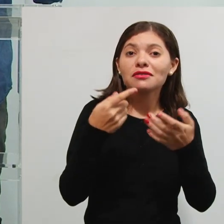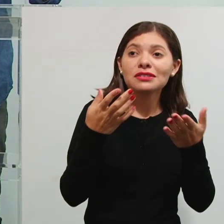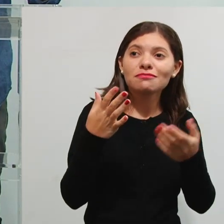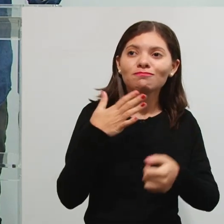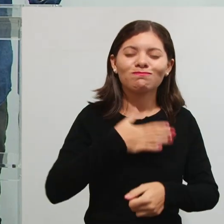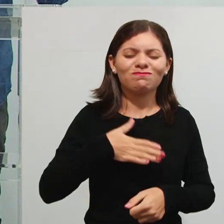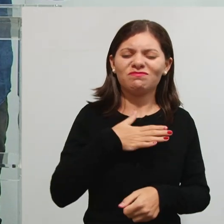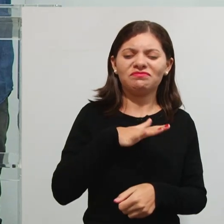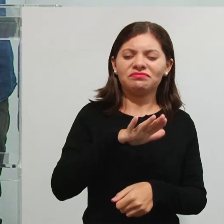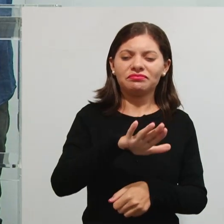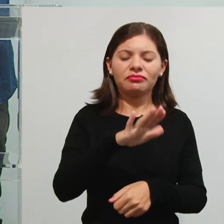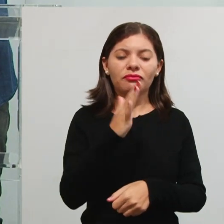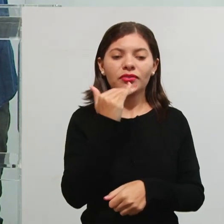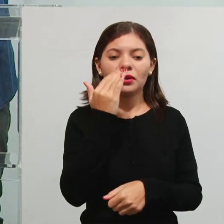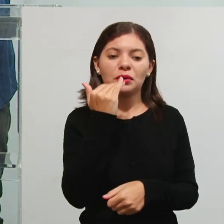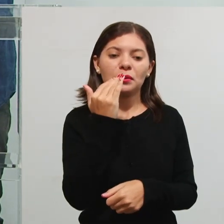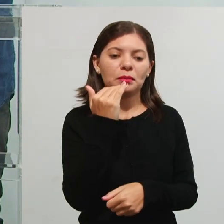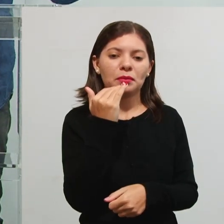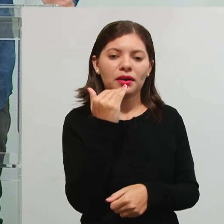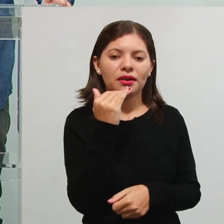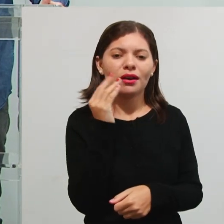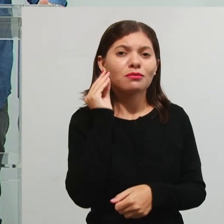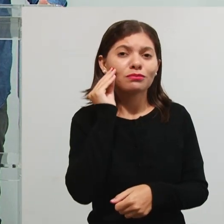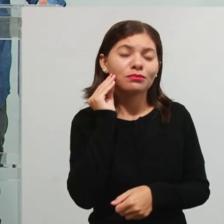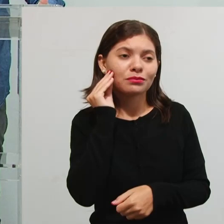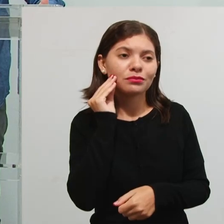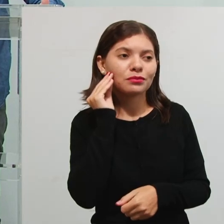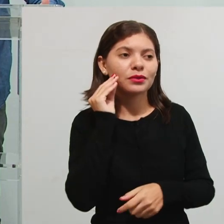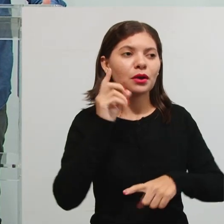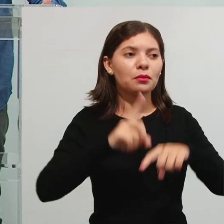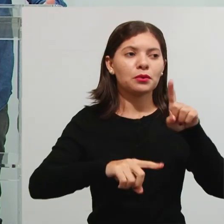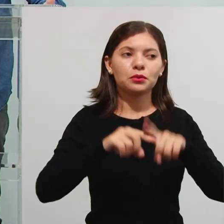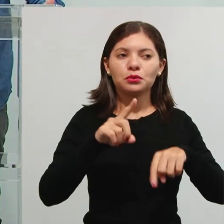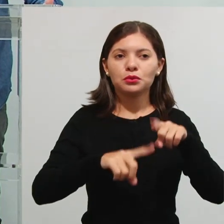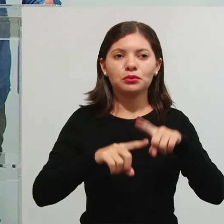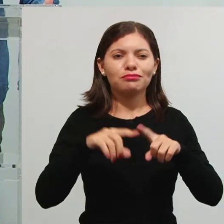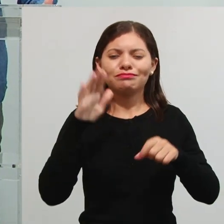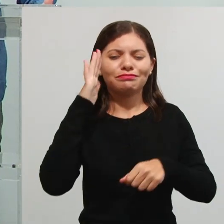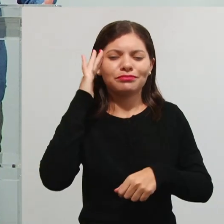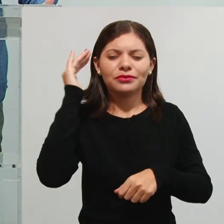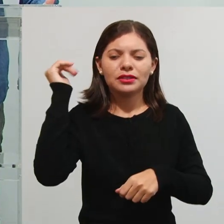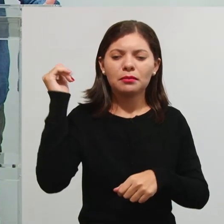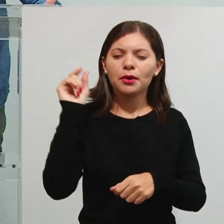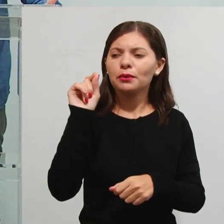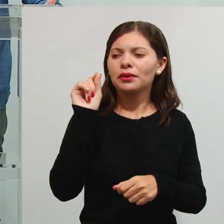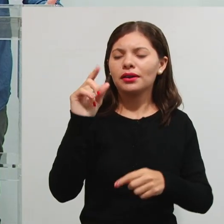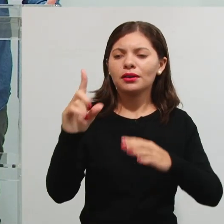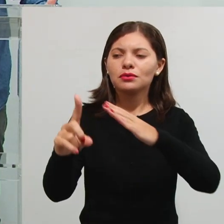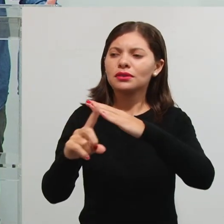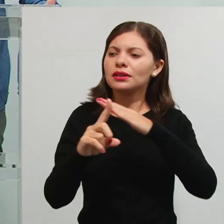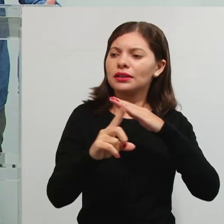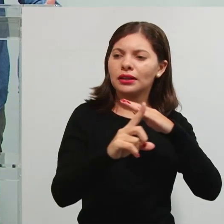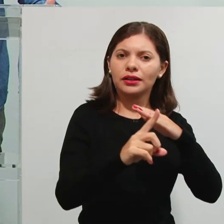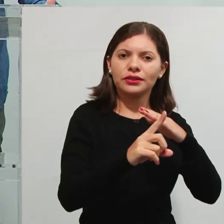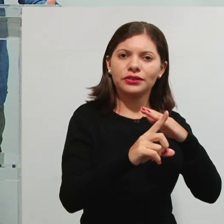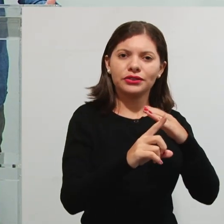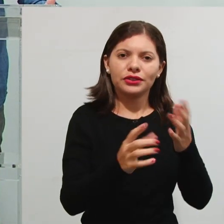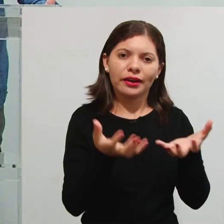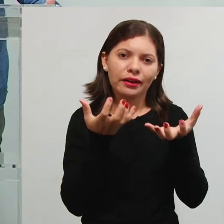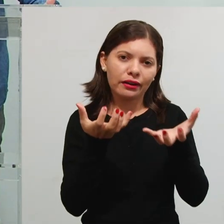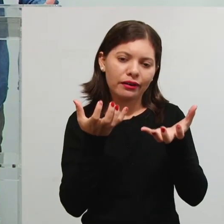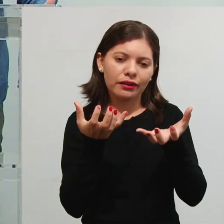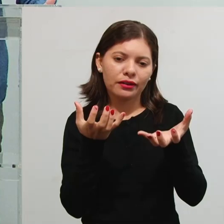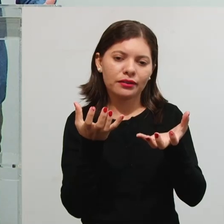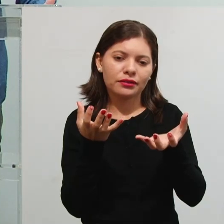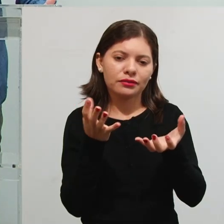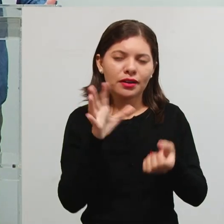não gosta de comer, você não vai experimentar aquele produto, você não vai saber o que os seus clientes, seus consumidores estão achando. Você não